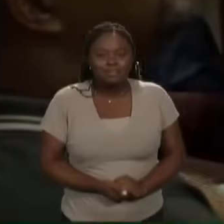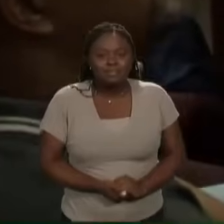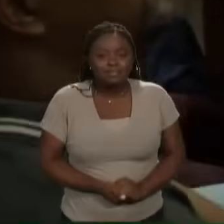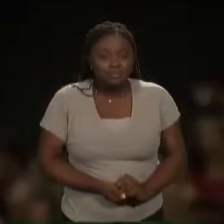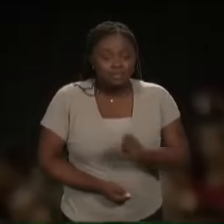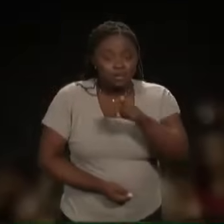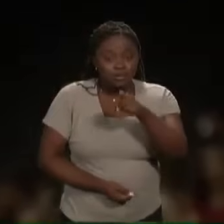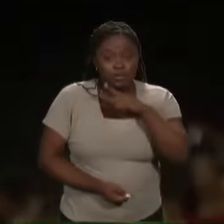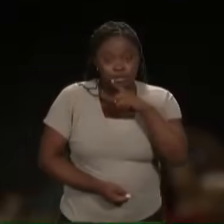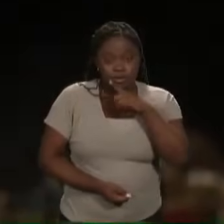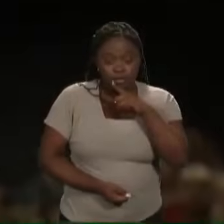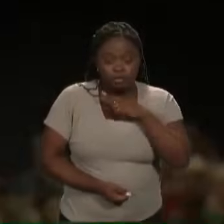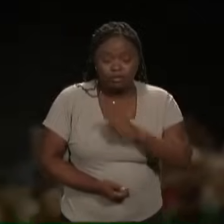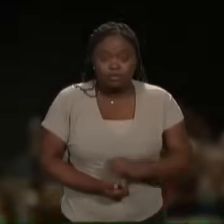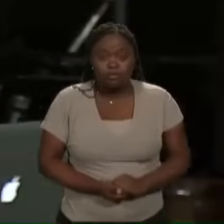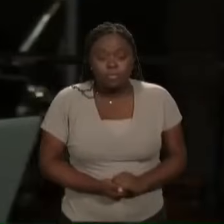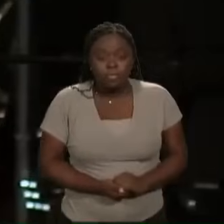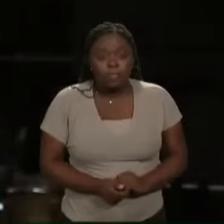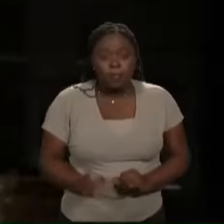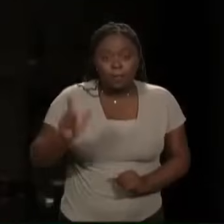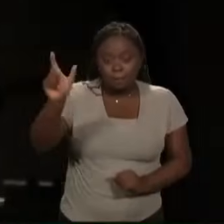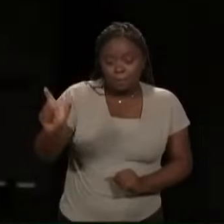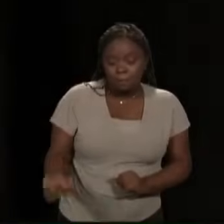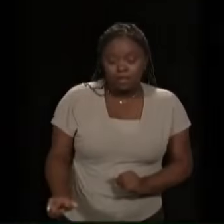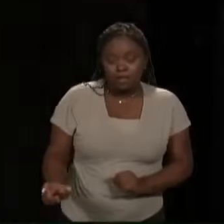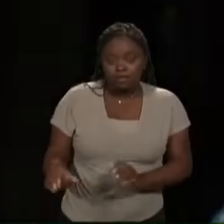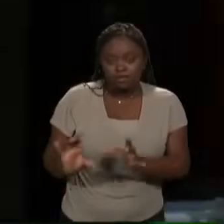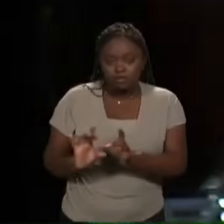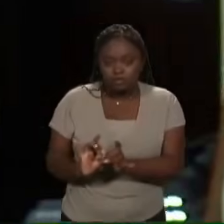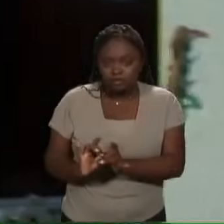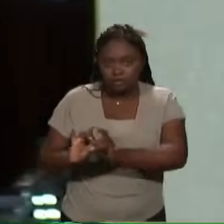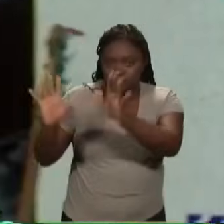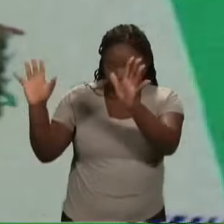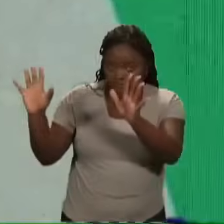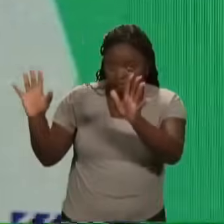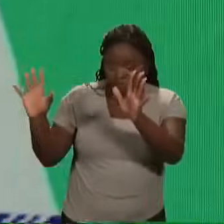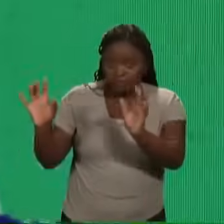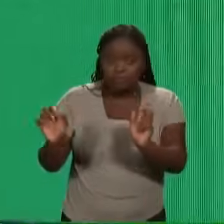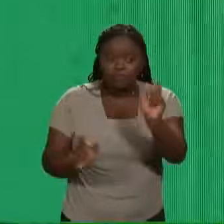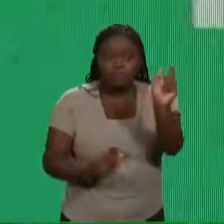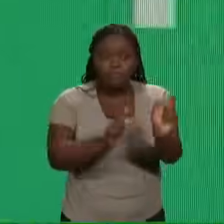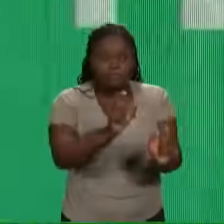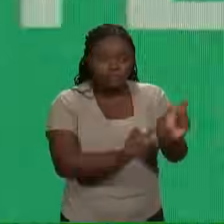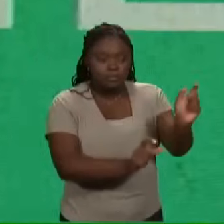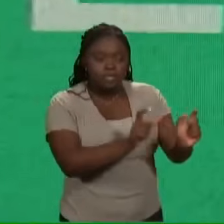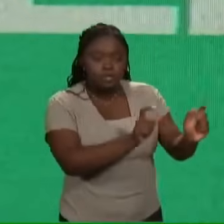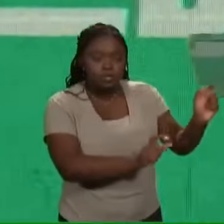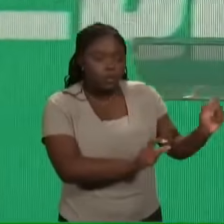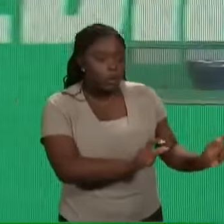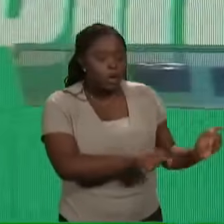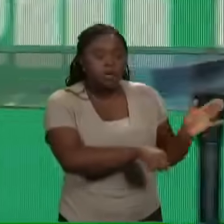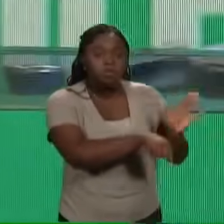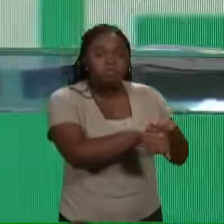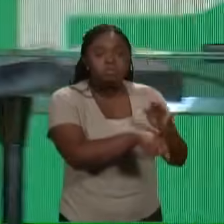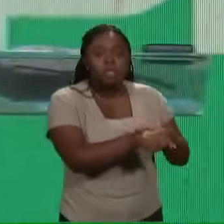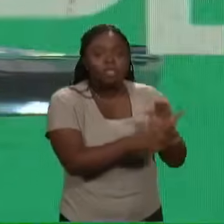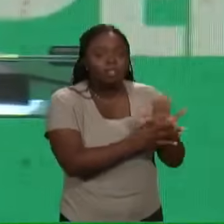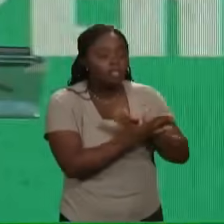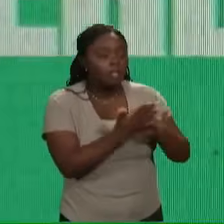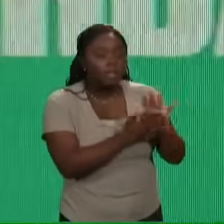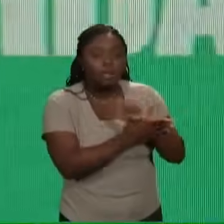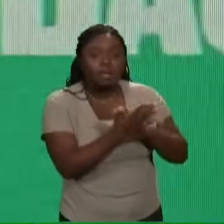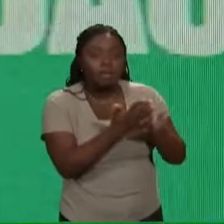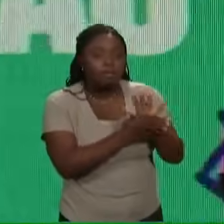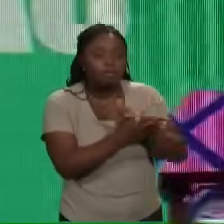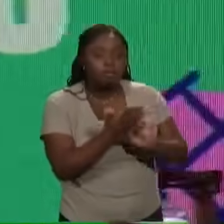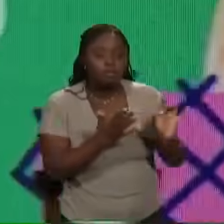Onde você tem um Cabral solto e pessoas que não fizeram absolutamente nada a não ser andar com